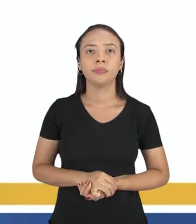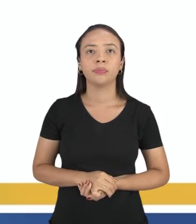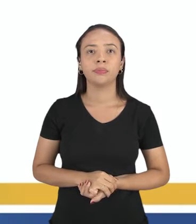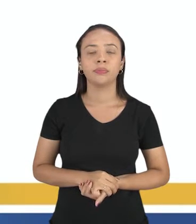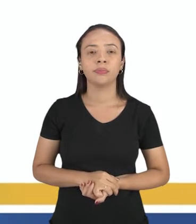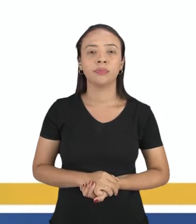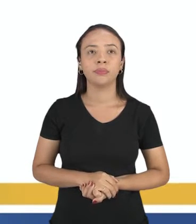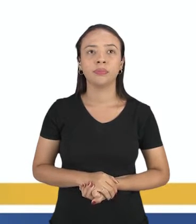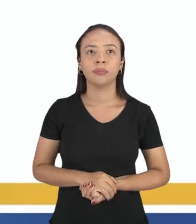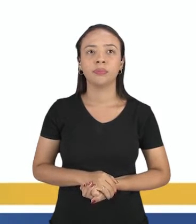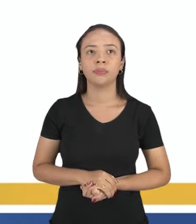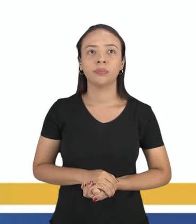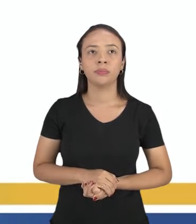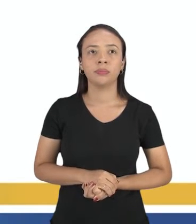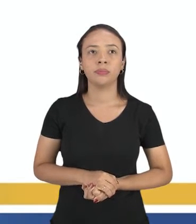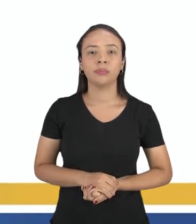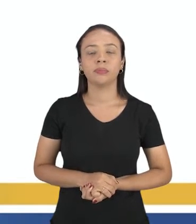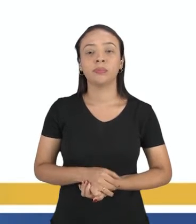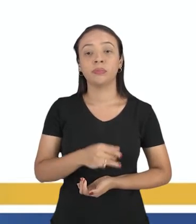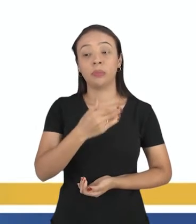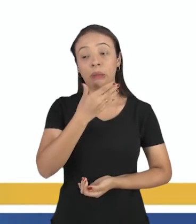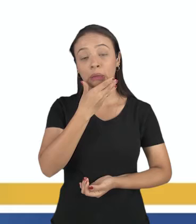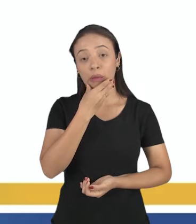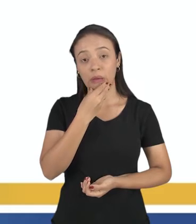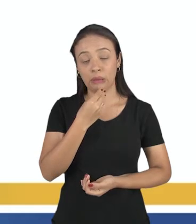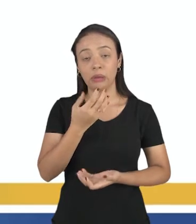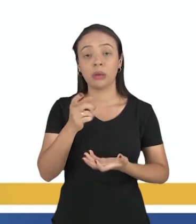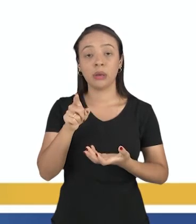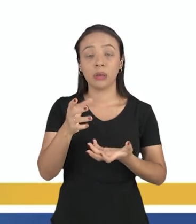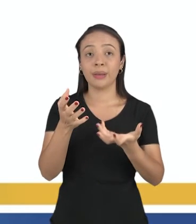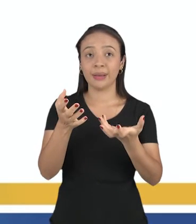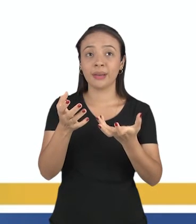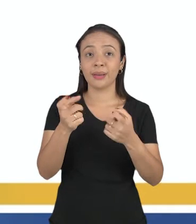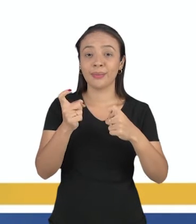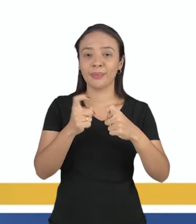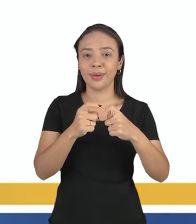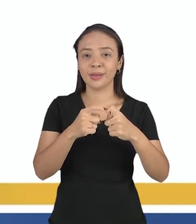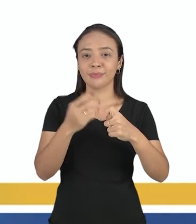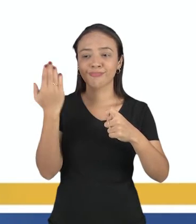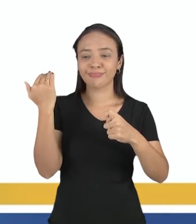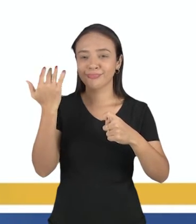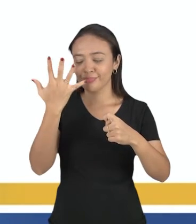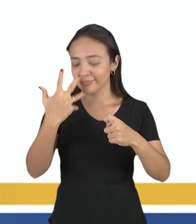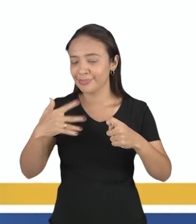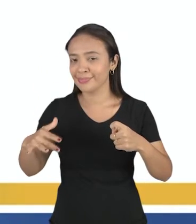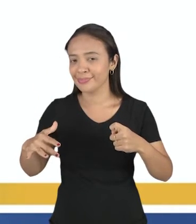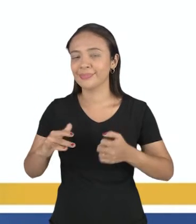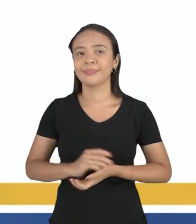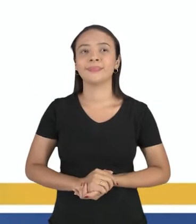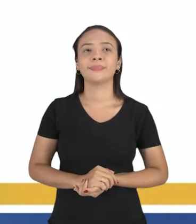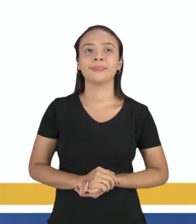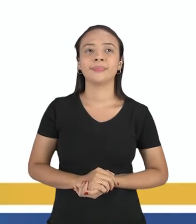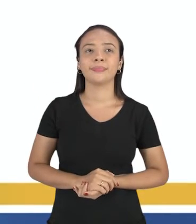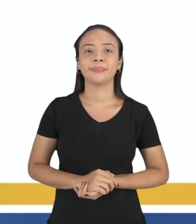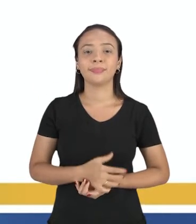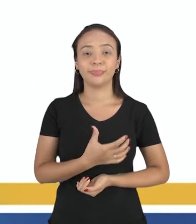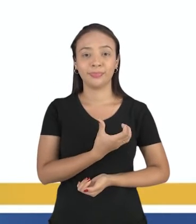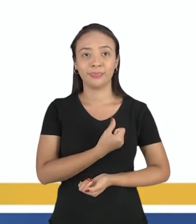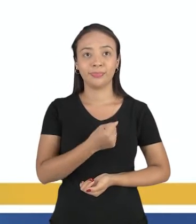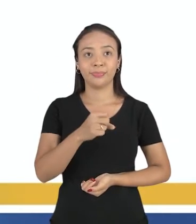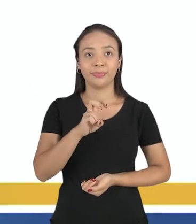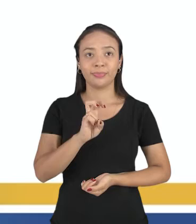doctor when he was a kid. Ele queria ser um médico quando ele era uma criança. Number